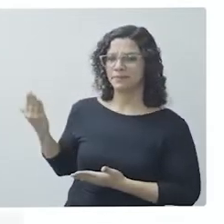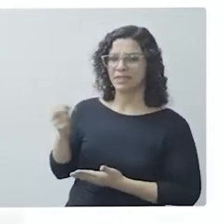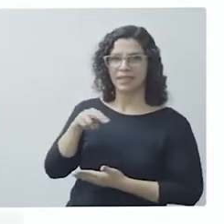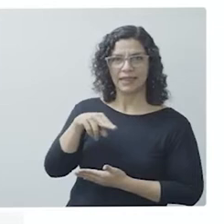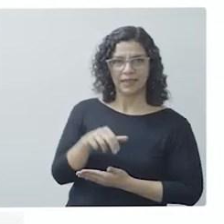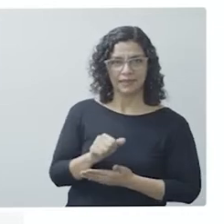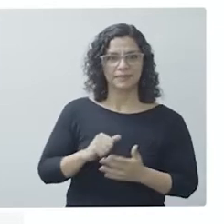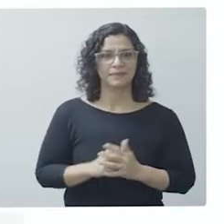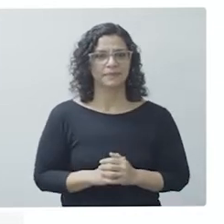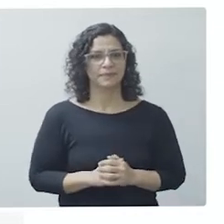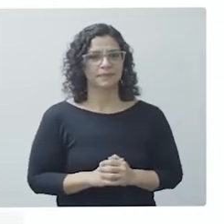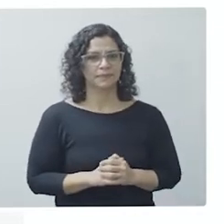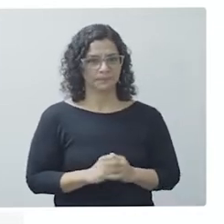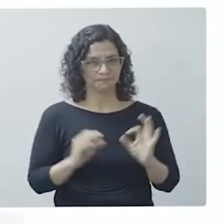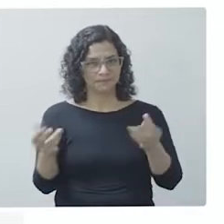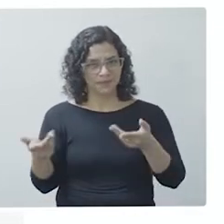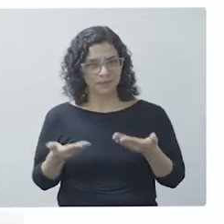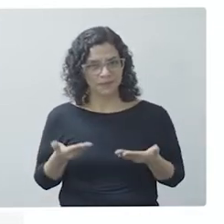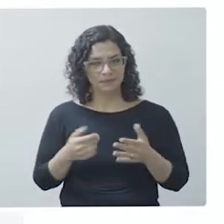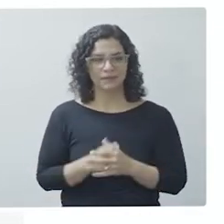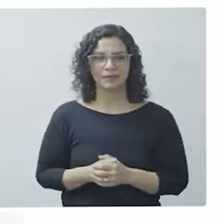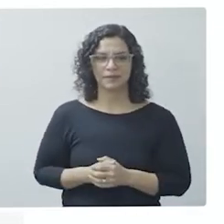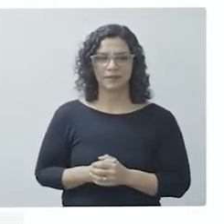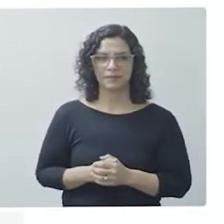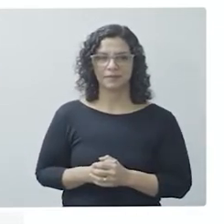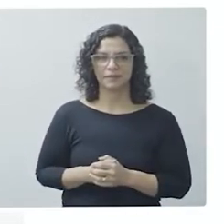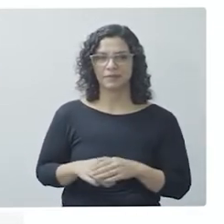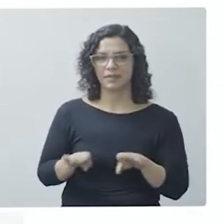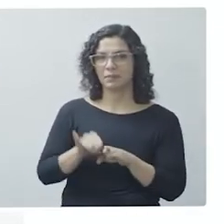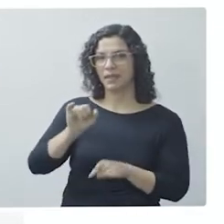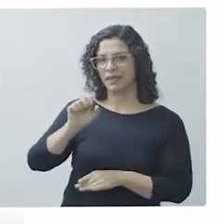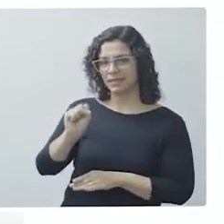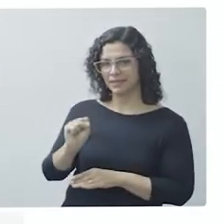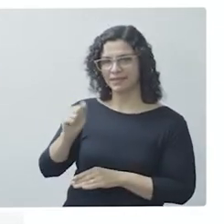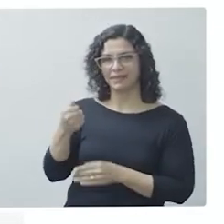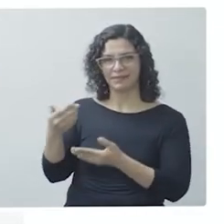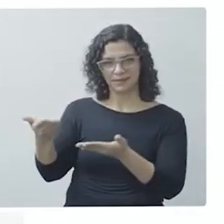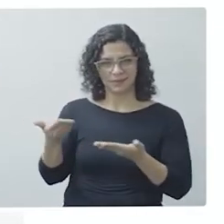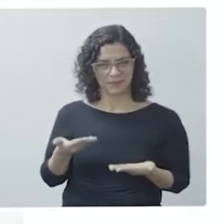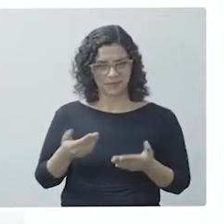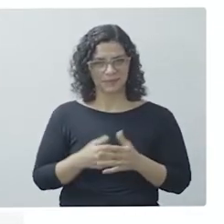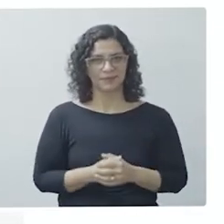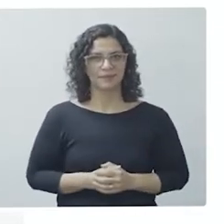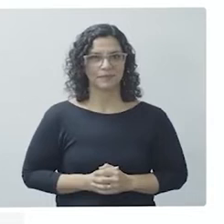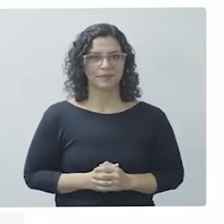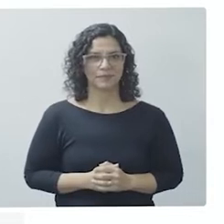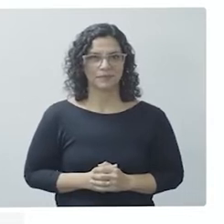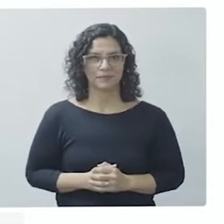hoje? A Ana, muito bem-vinda, Ana. E a Isa.